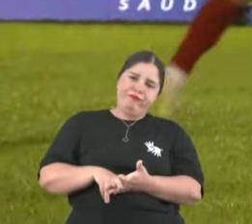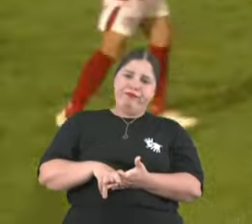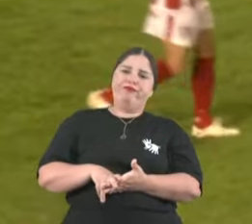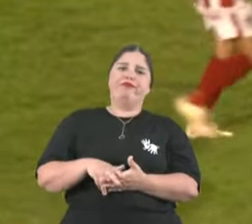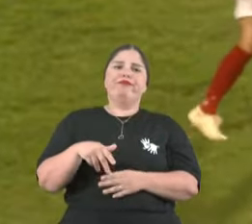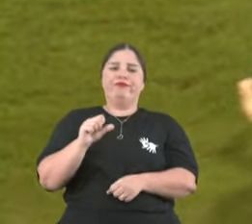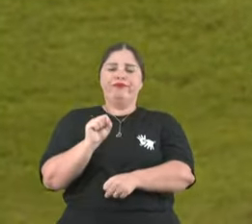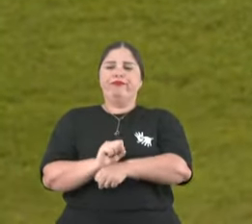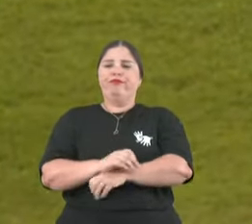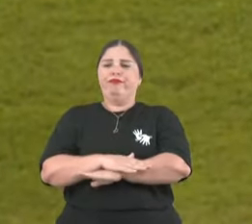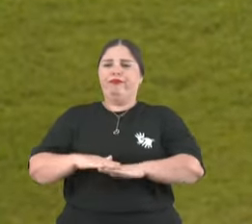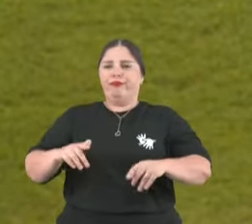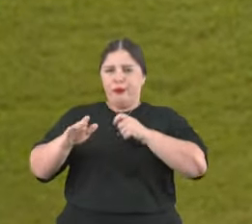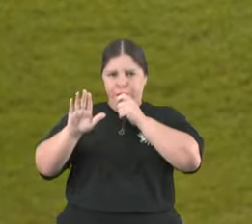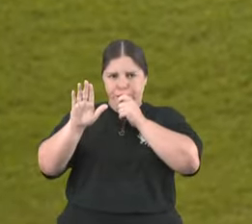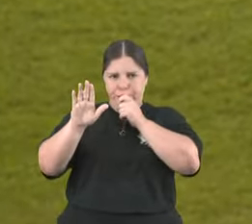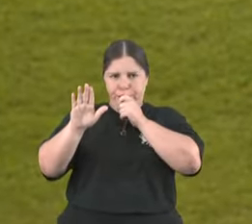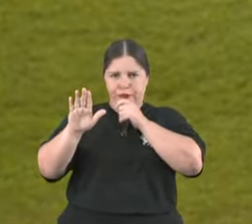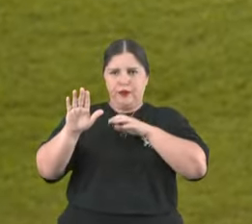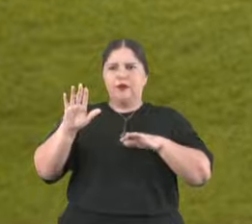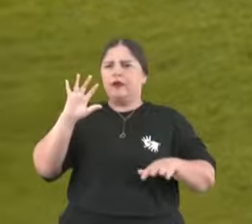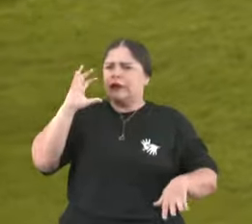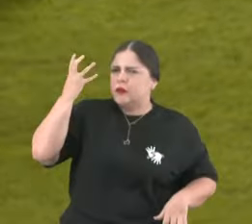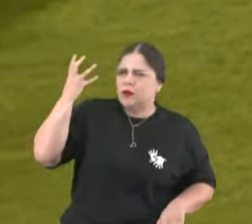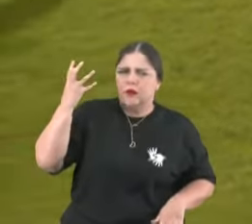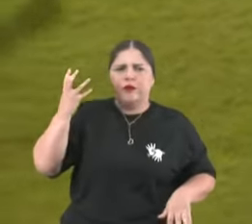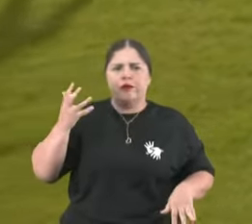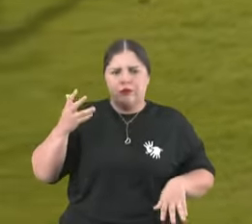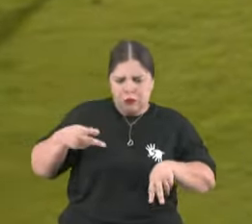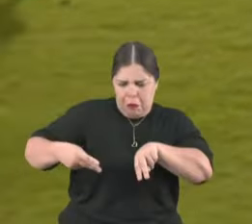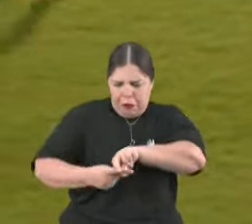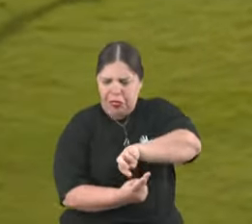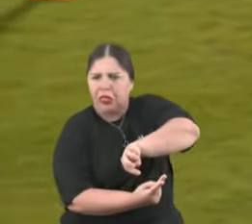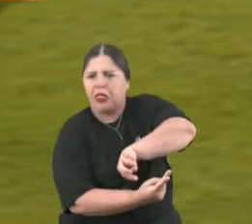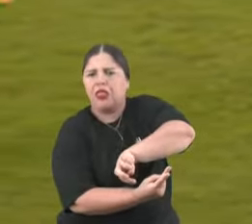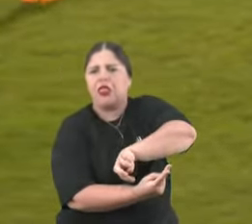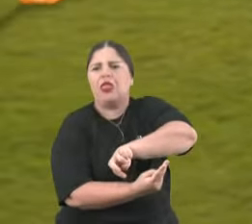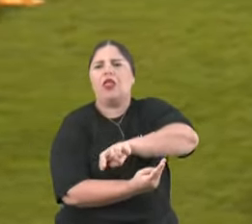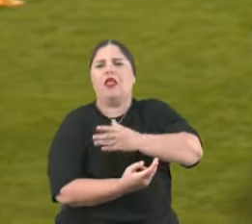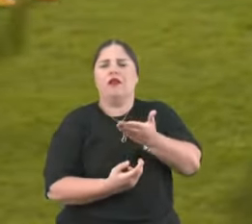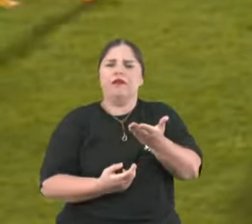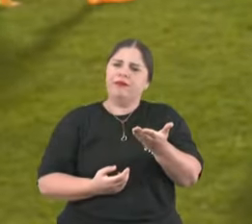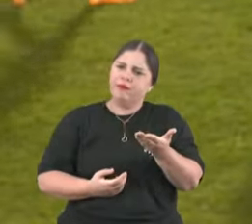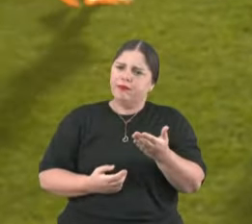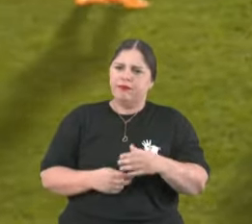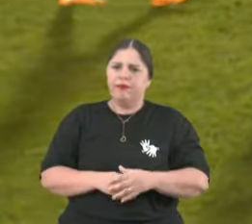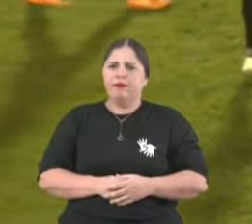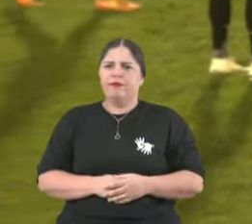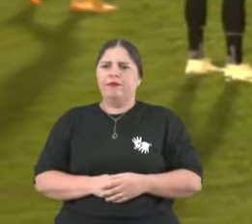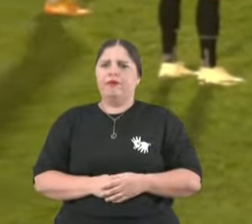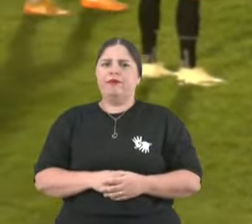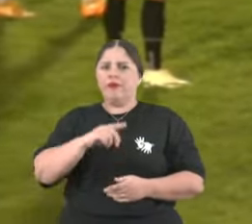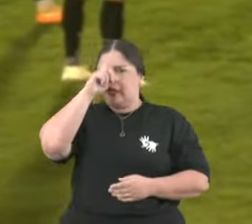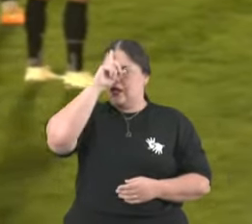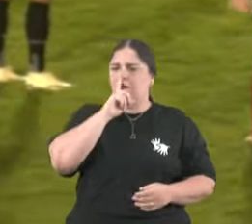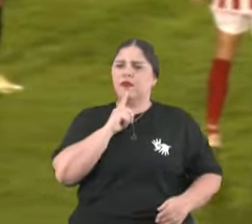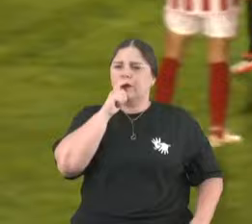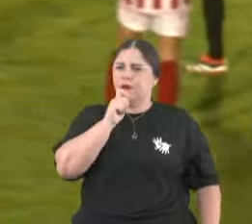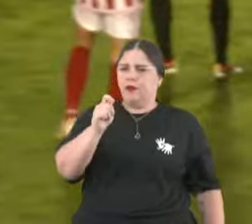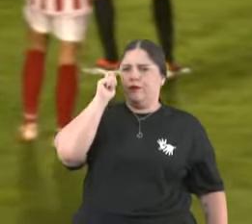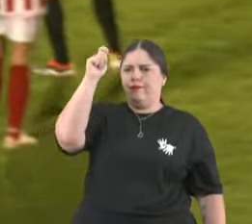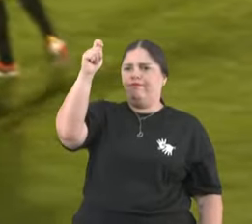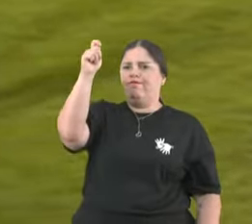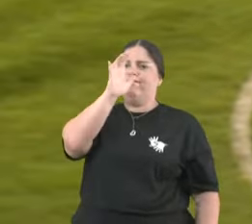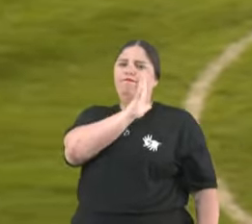E trava uma descida que poderia ser promissora. E o Wagner já saca o cartão amarelo